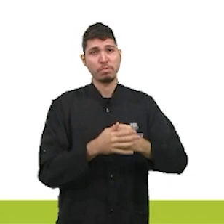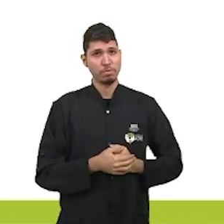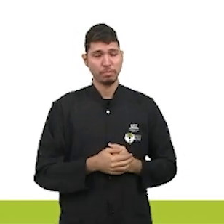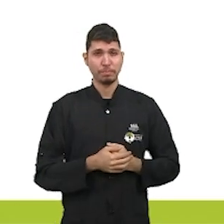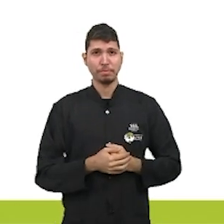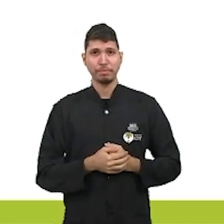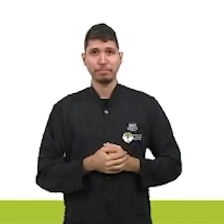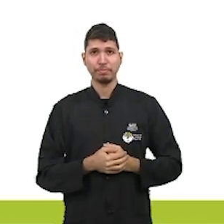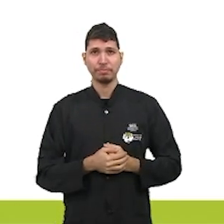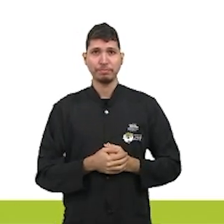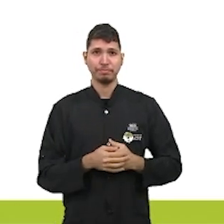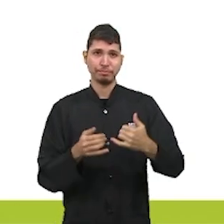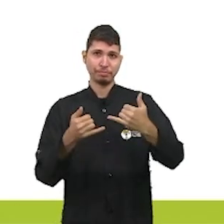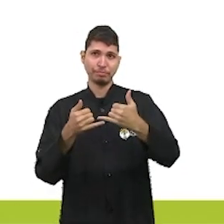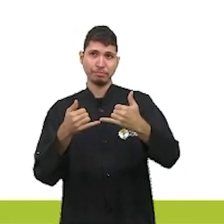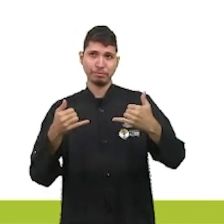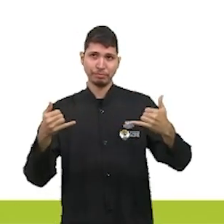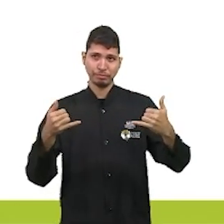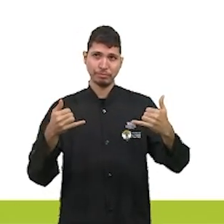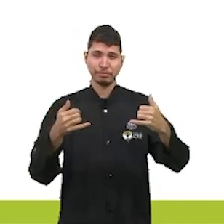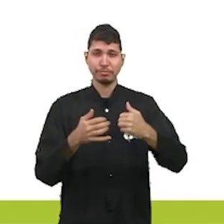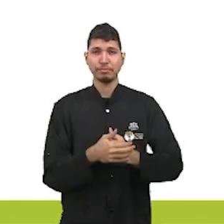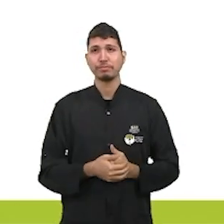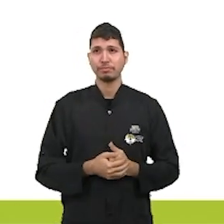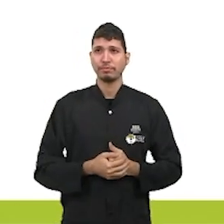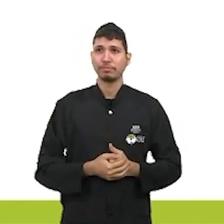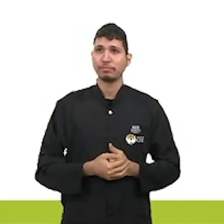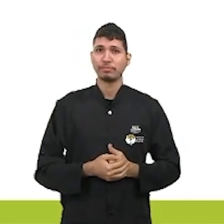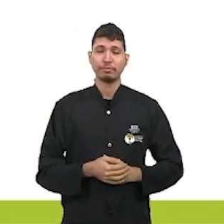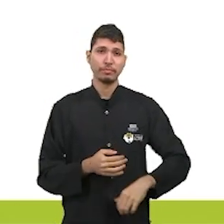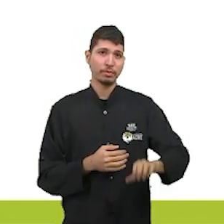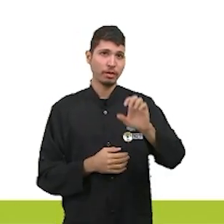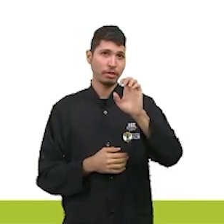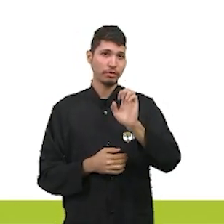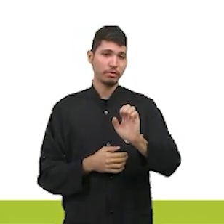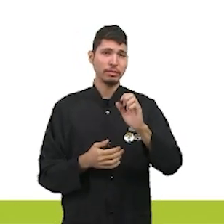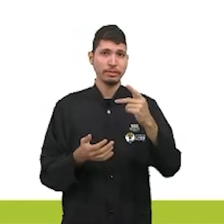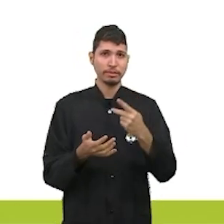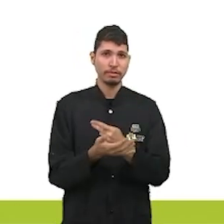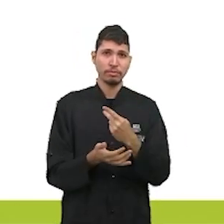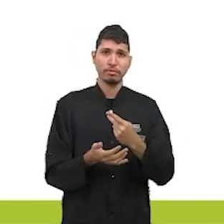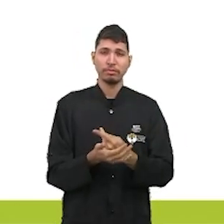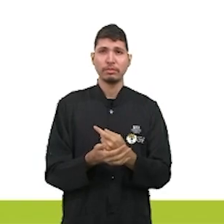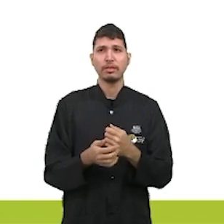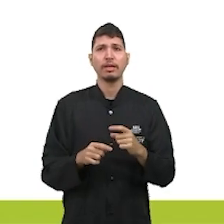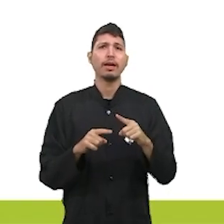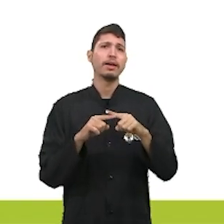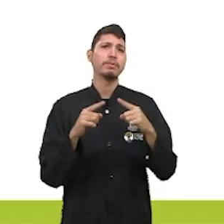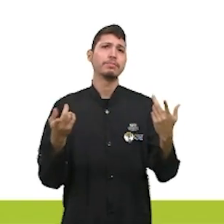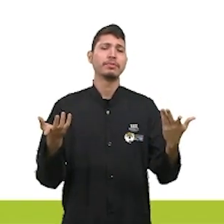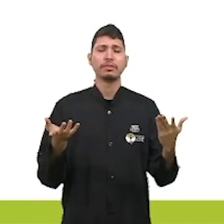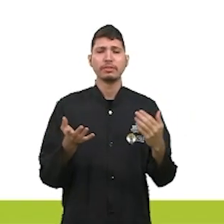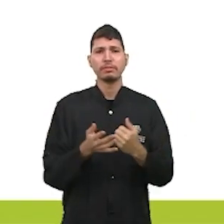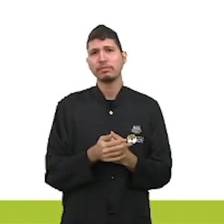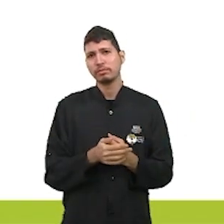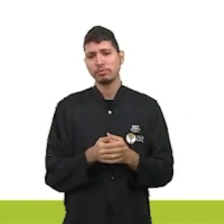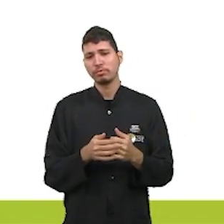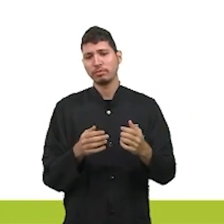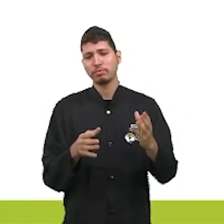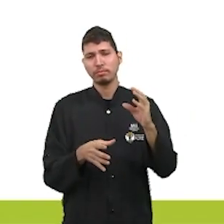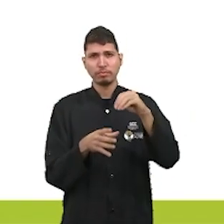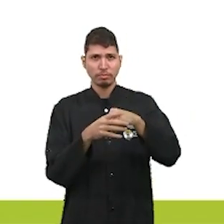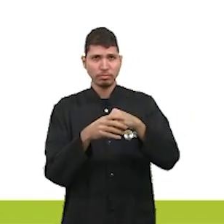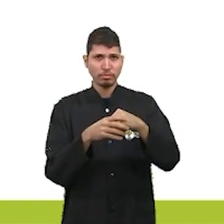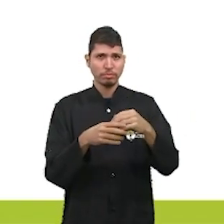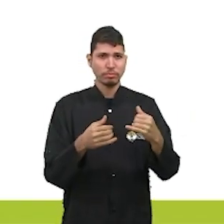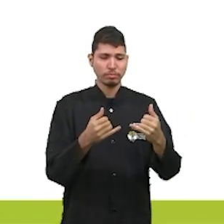aí da questão. E a E, gente, a E está errado. Mas está ali também com o circuito. Sim, ela está